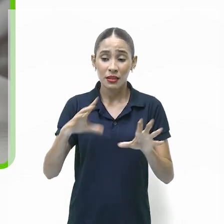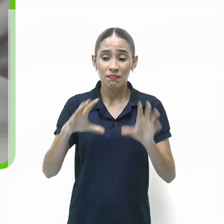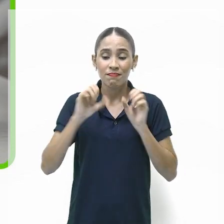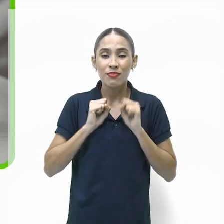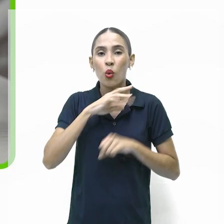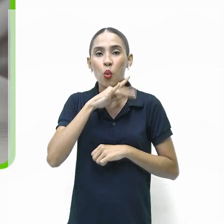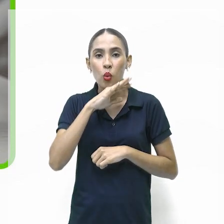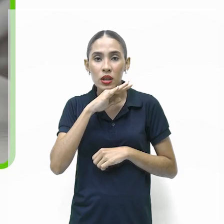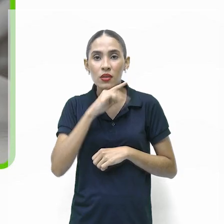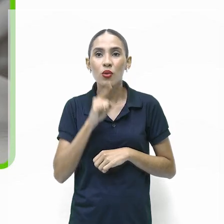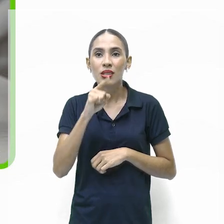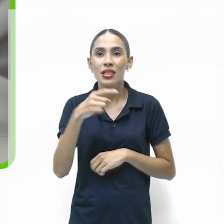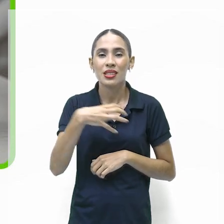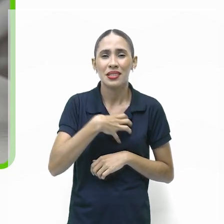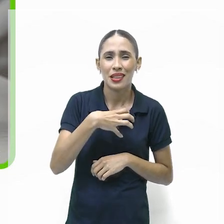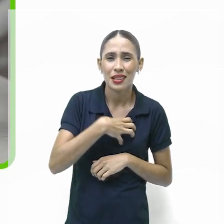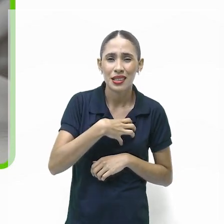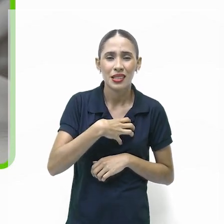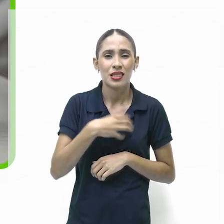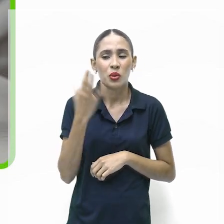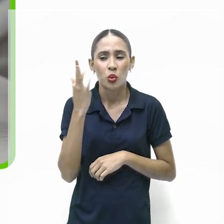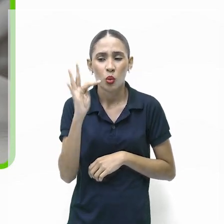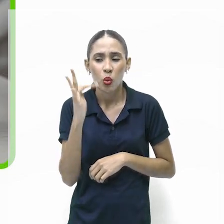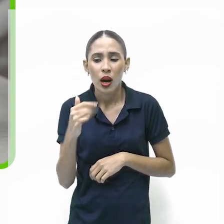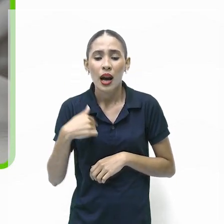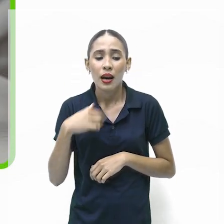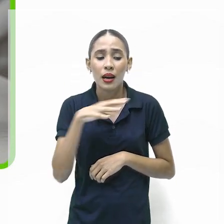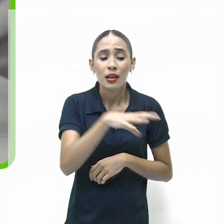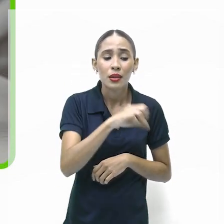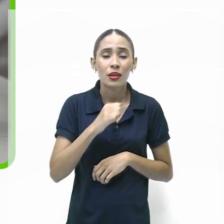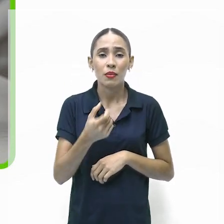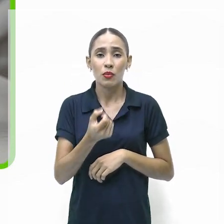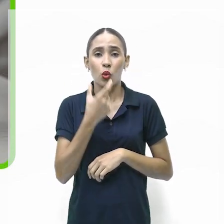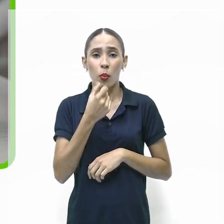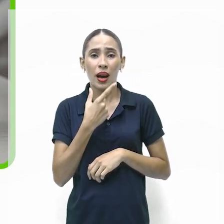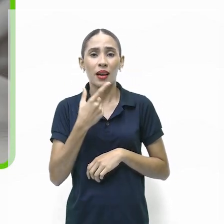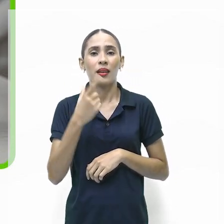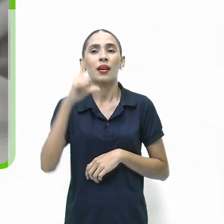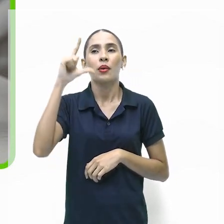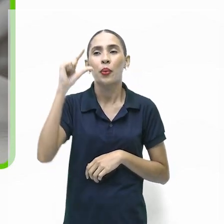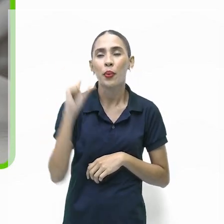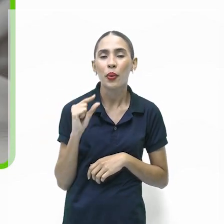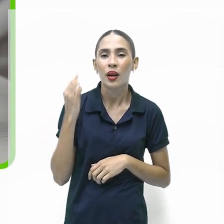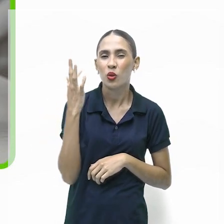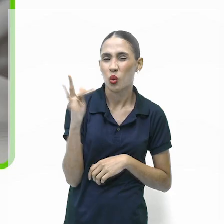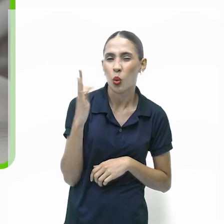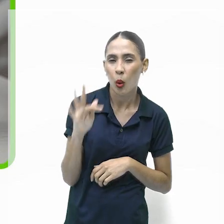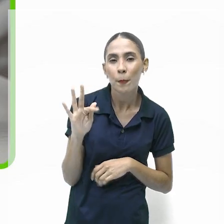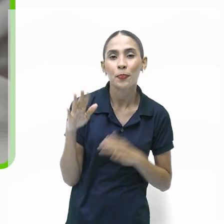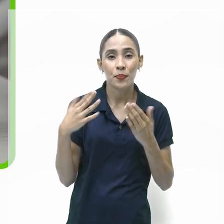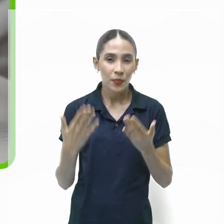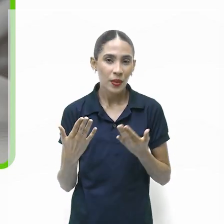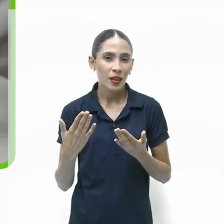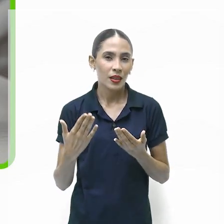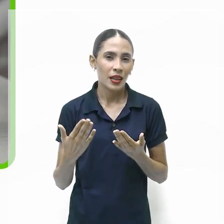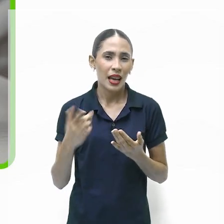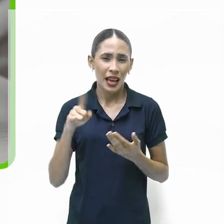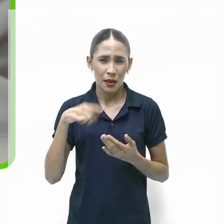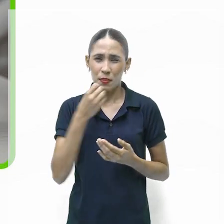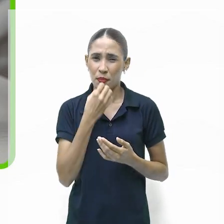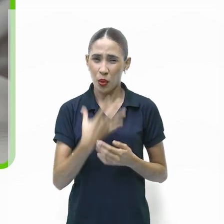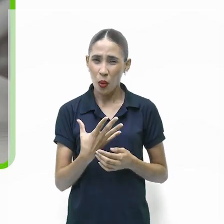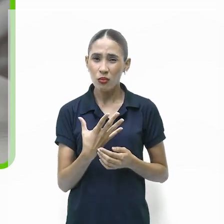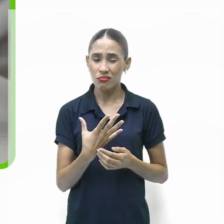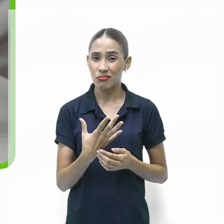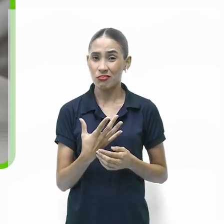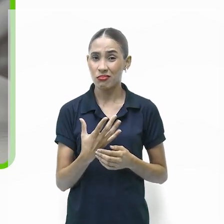Automedicação. Você sente ali algum sintoma, vou tomar ali aquele remédio que é para curar esse sintoma, né? Será que isso é bom? Será que